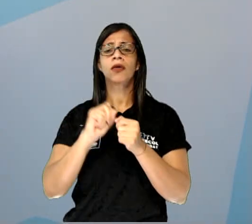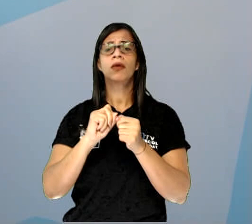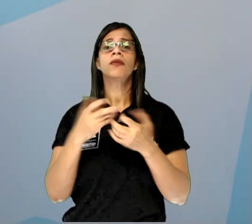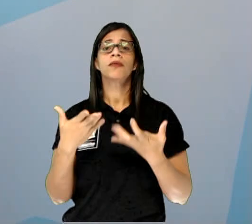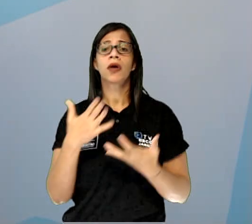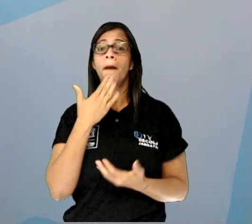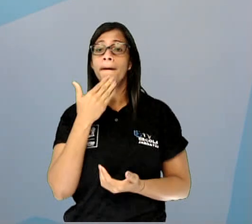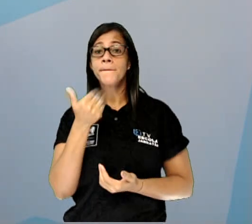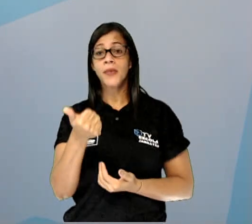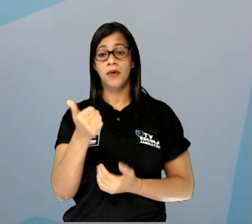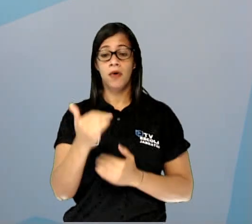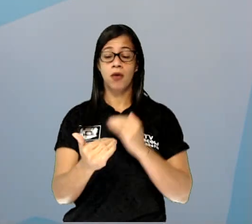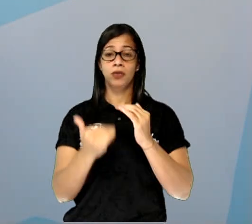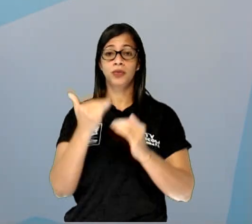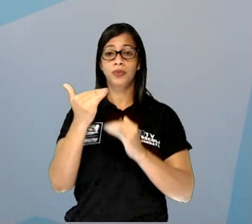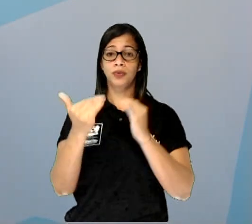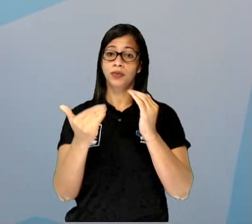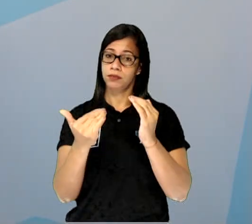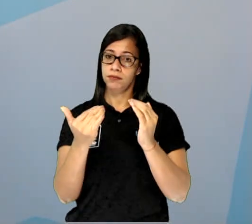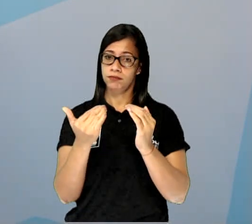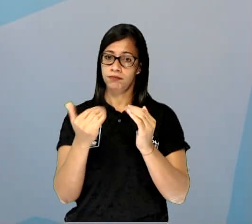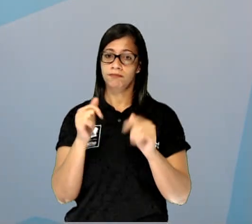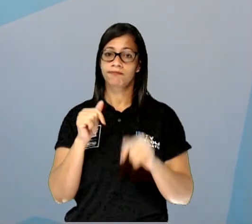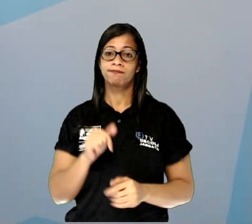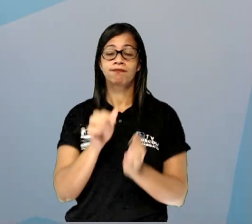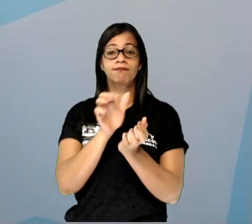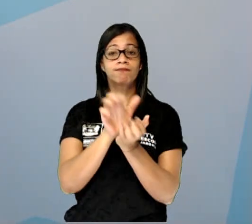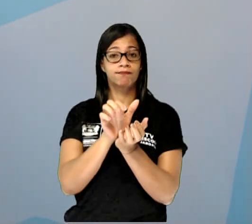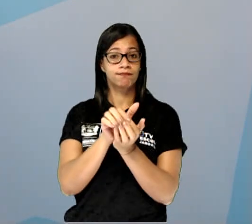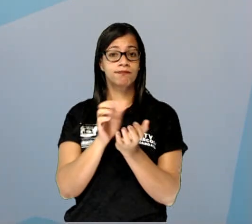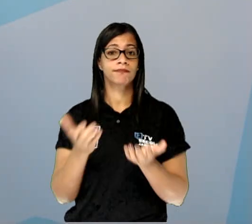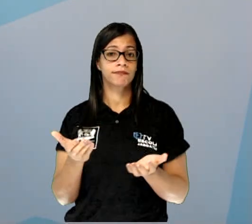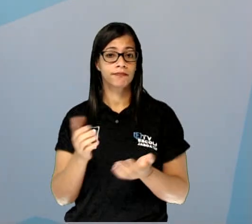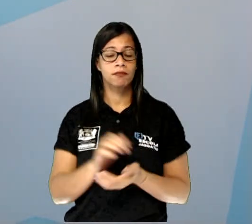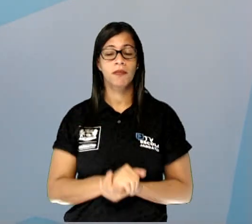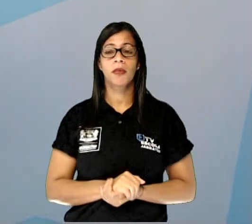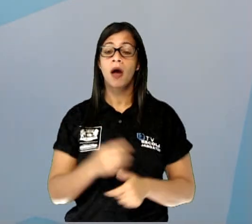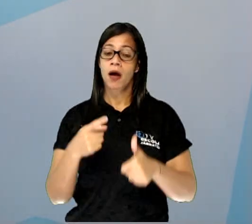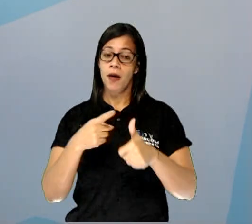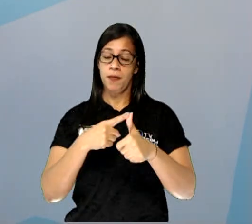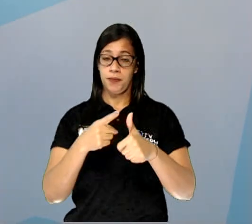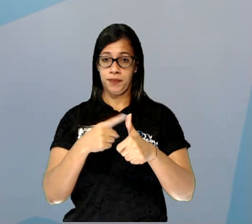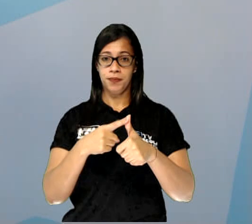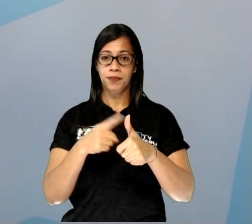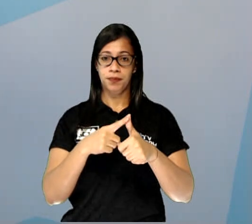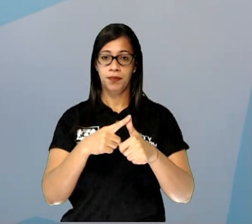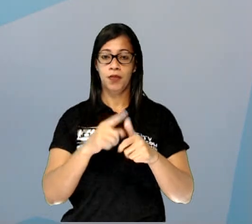Brasil? Primeiro, ele investiu na infraestrutura da cidade do Recife. Pela primeira vez,